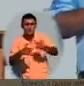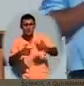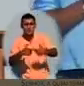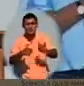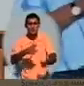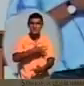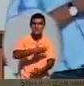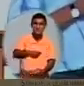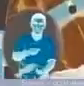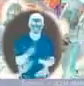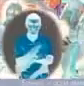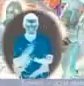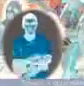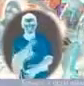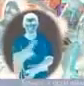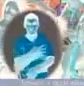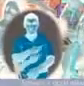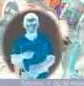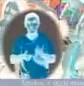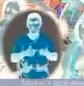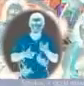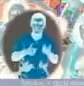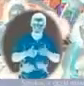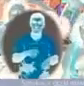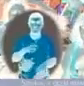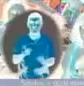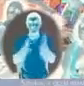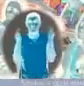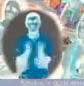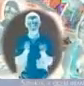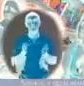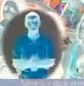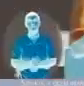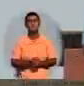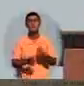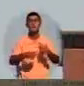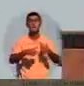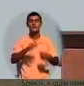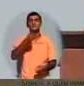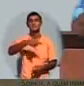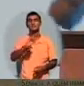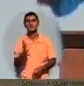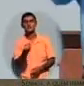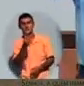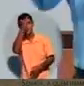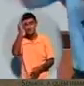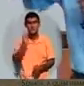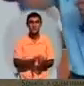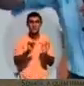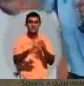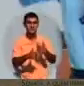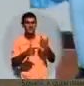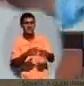Isso não tenha dúvida. Elimina. Seu marido está dando problema? Sua mulher está dando problema?